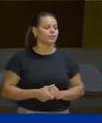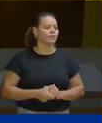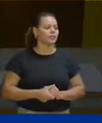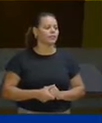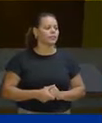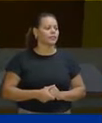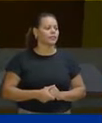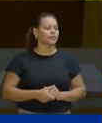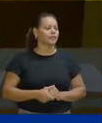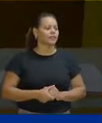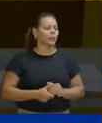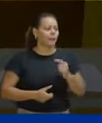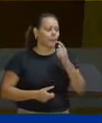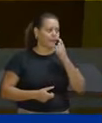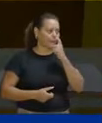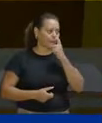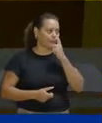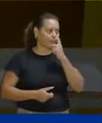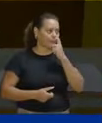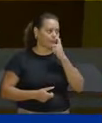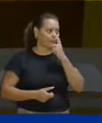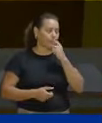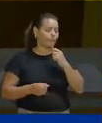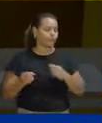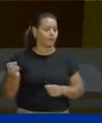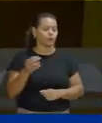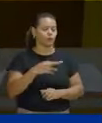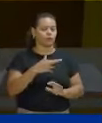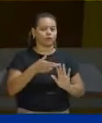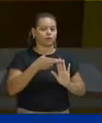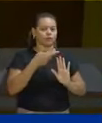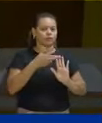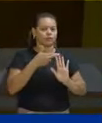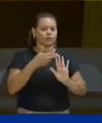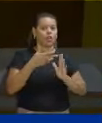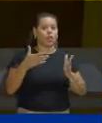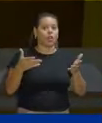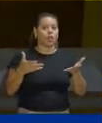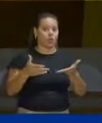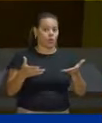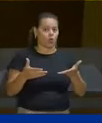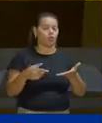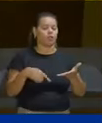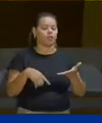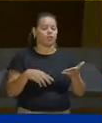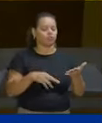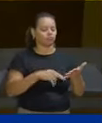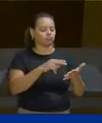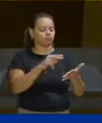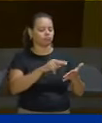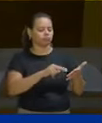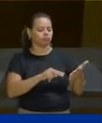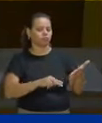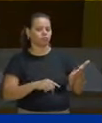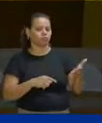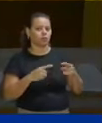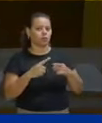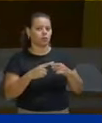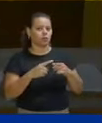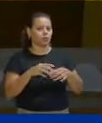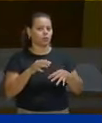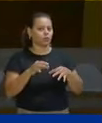que é uma nova resolução em relação à implementação e funcionamento do juiz eleitoral das